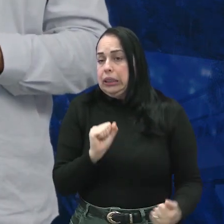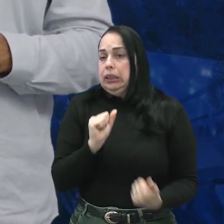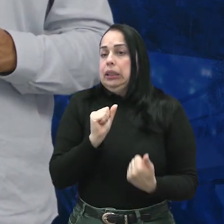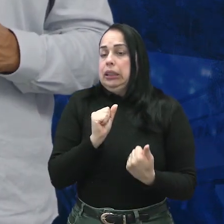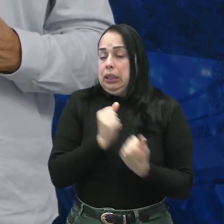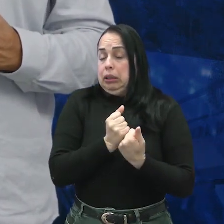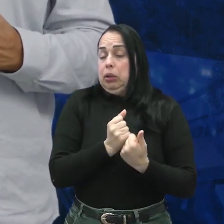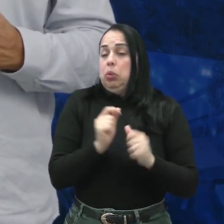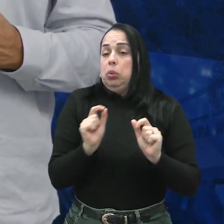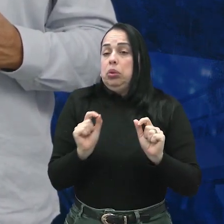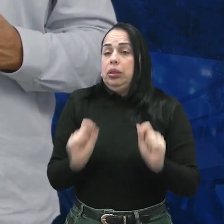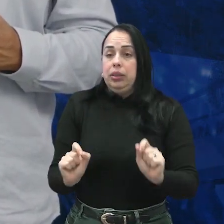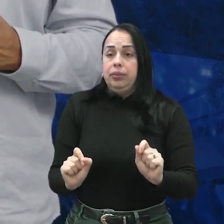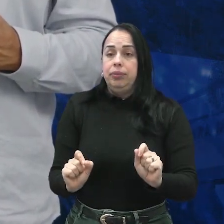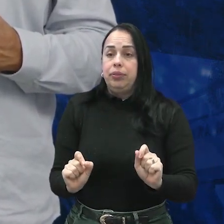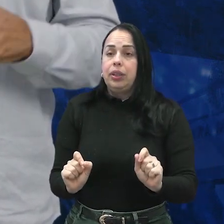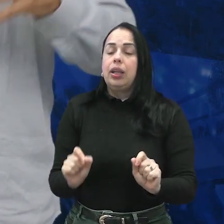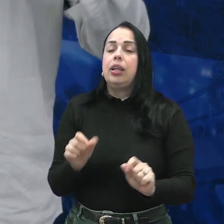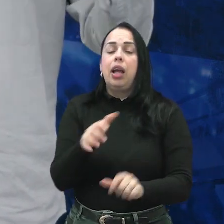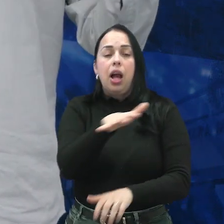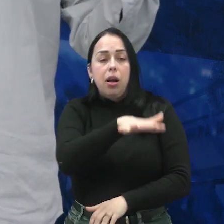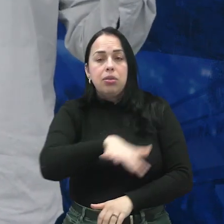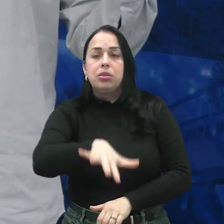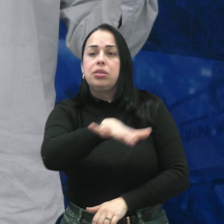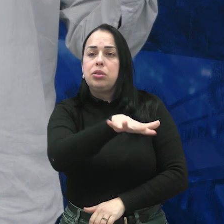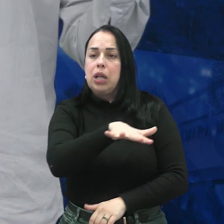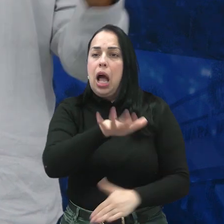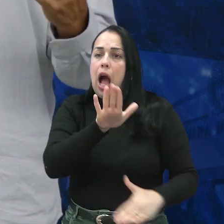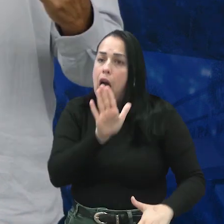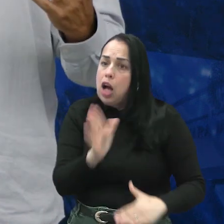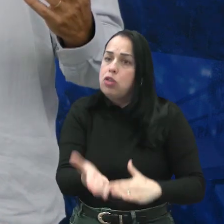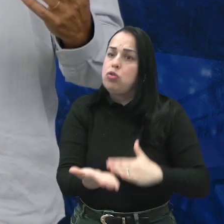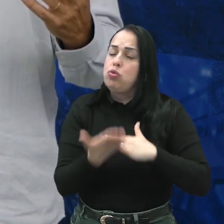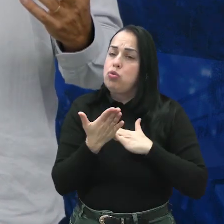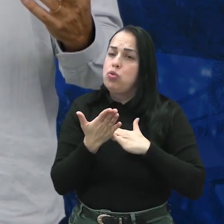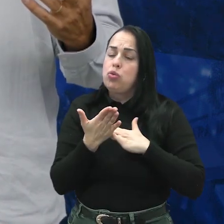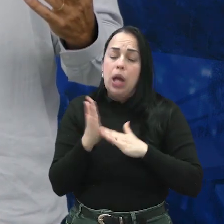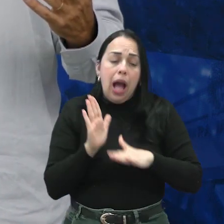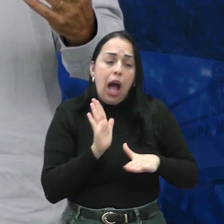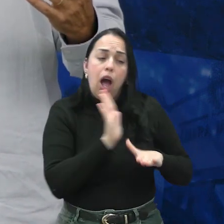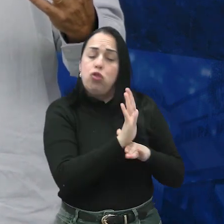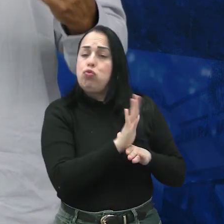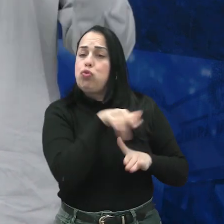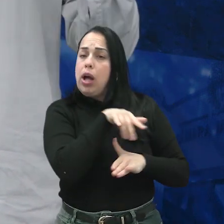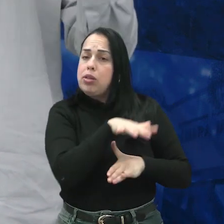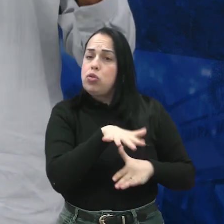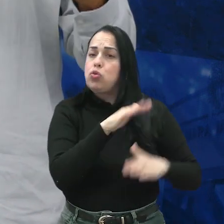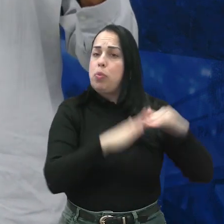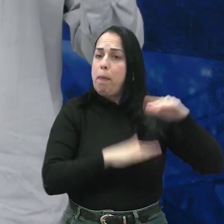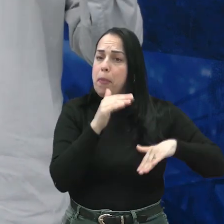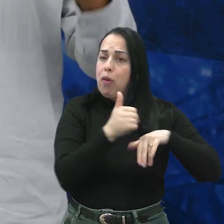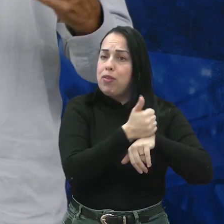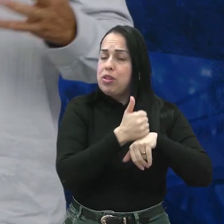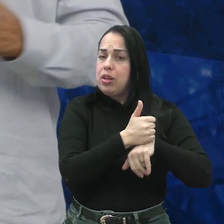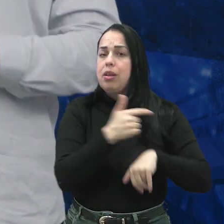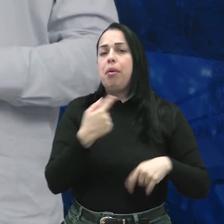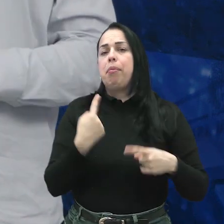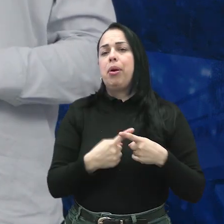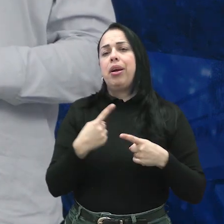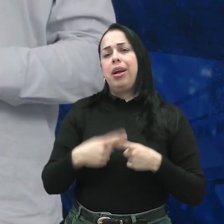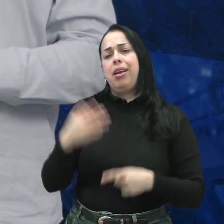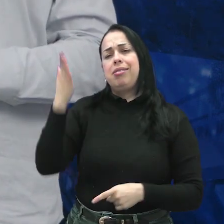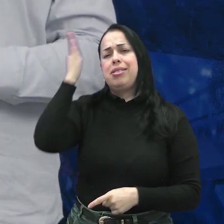momento, para que a sociedade ajude os ambientalistas, ajude as pessoas que têm uma noção